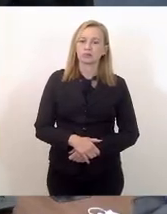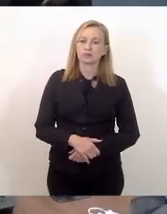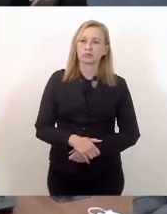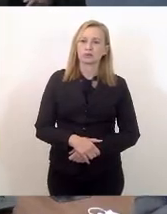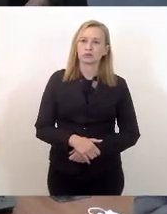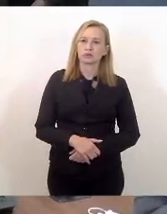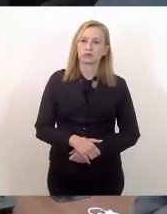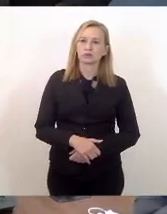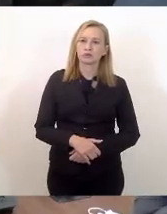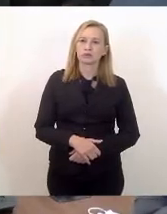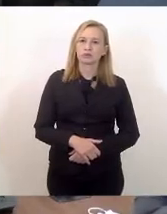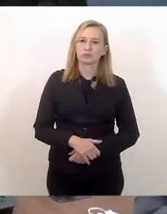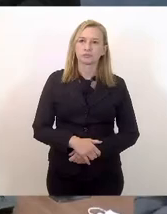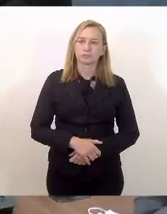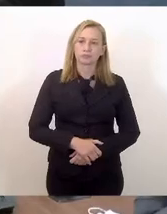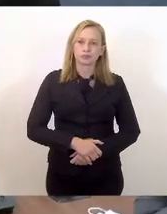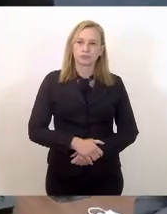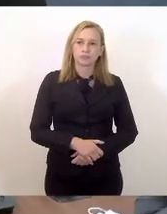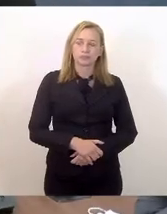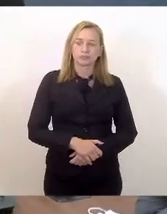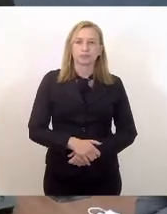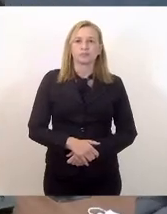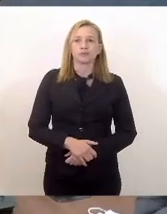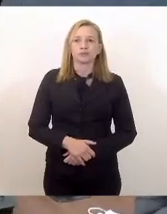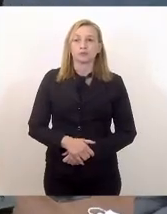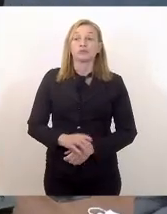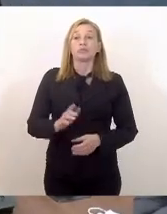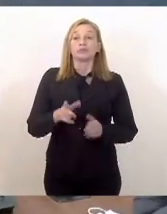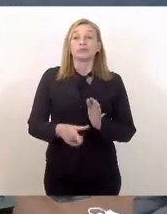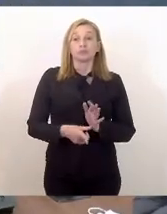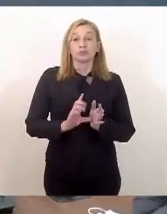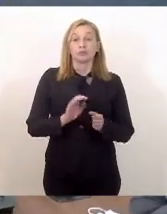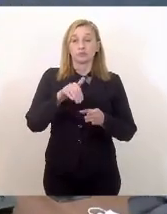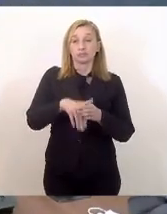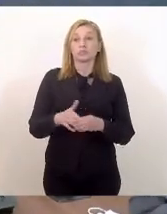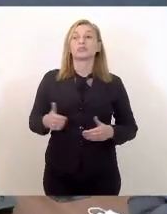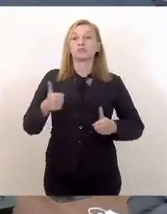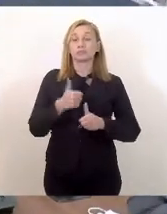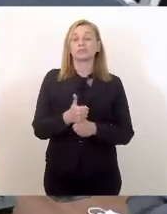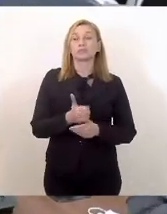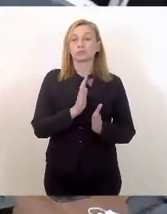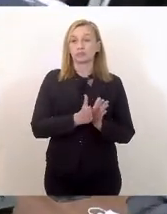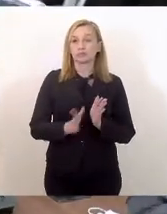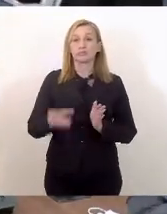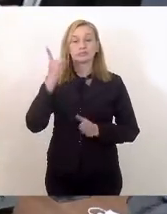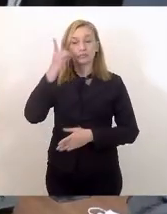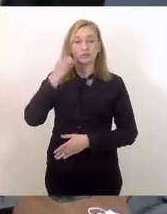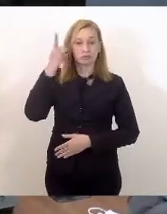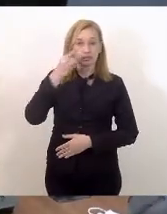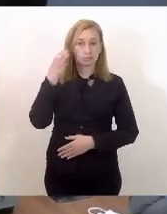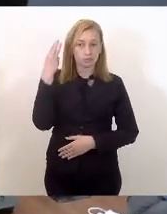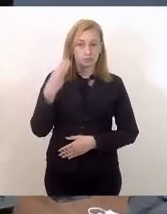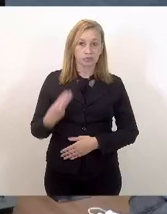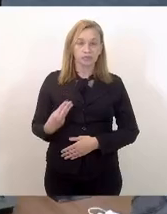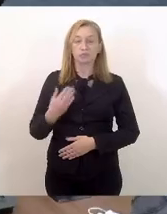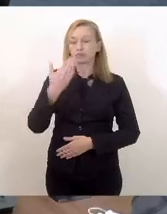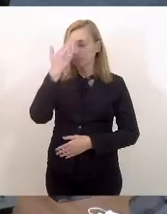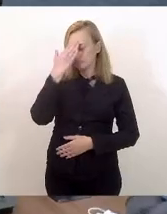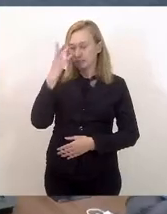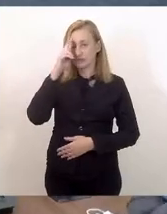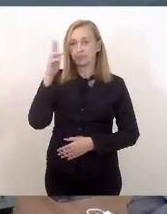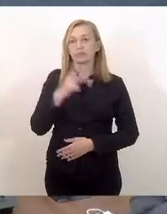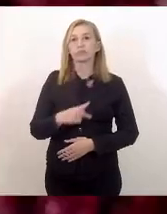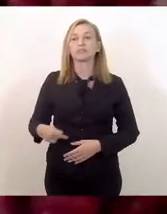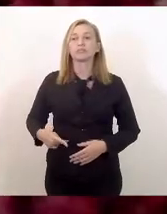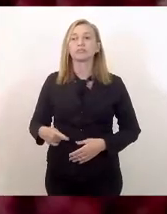Agora não adianta. Os pareceres emitidos antes de votarmos substitutivo, questão de ordem, deputada Mônica. Obrigada, presidente.